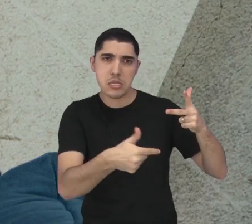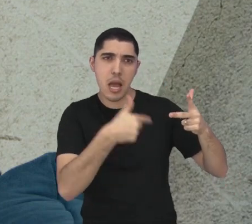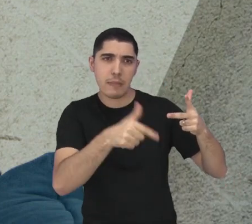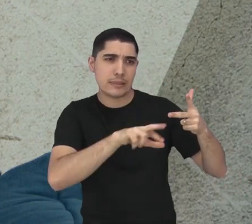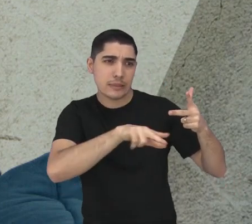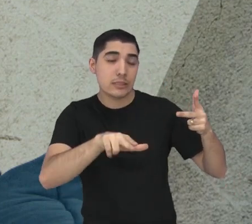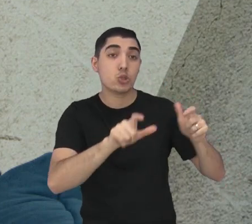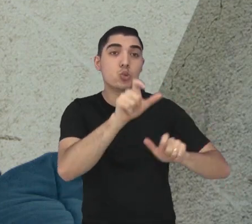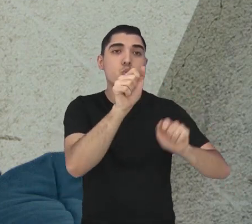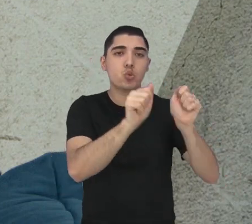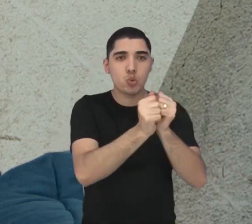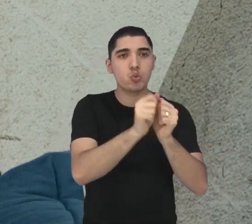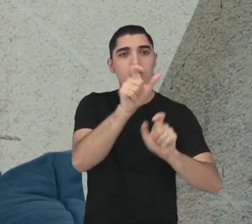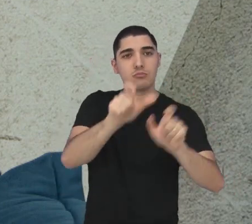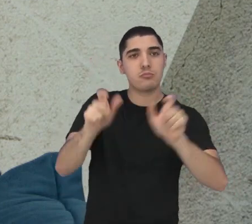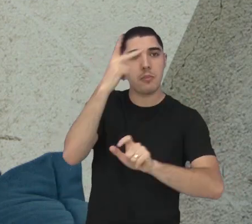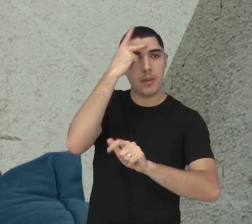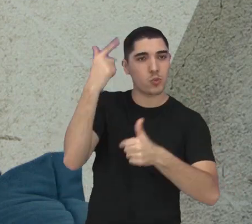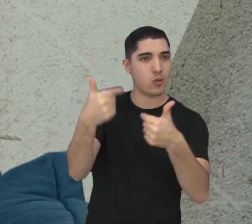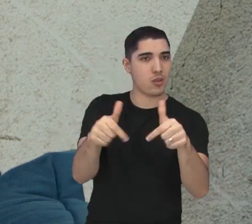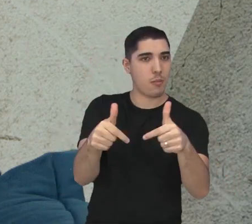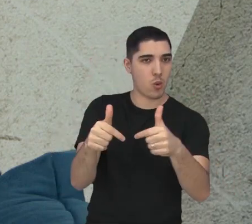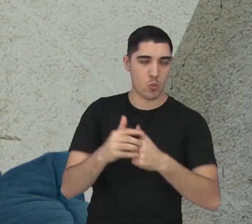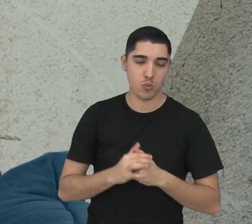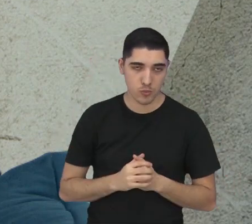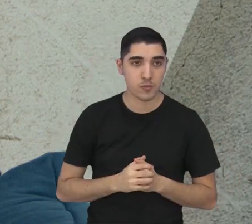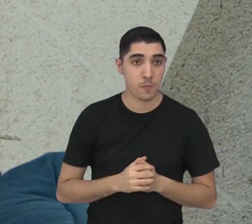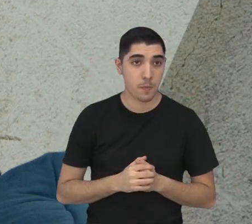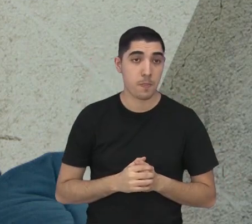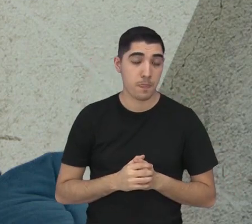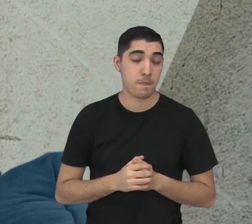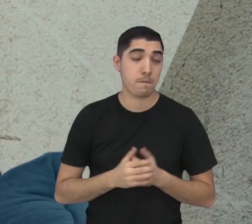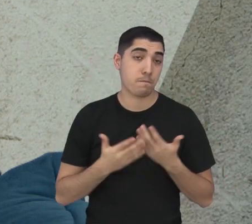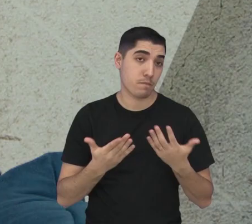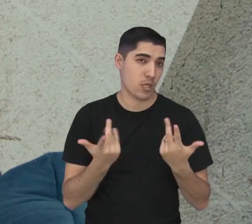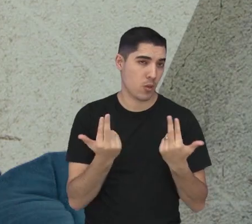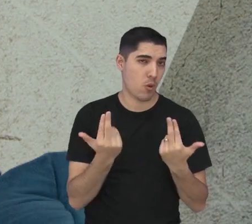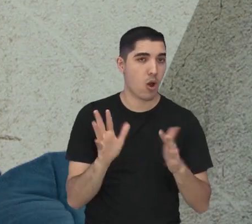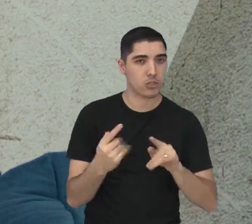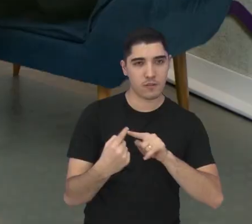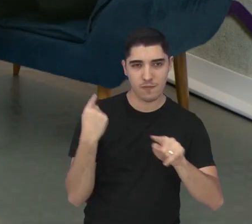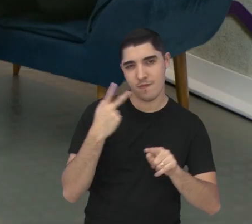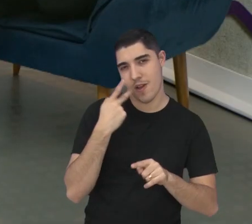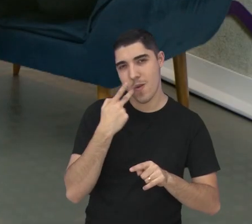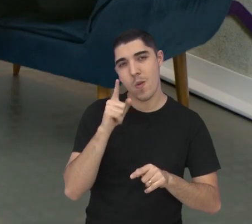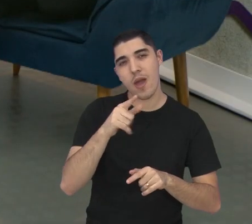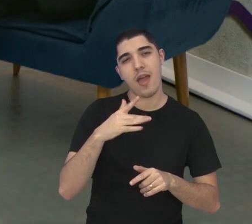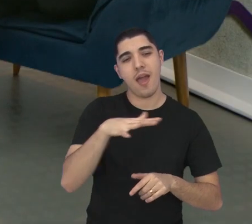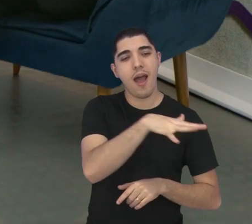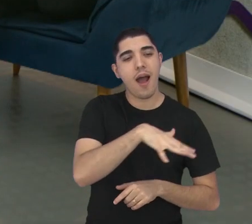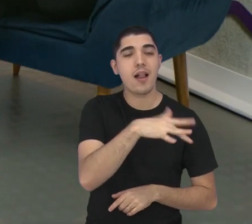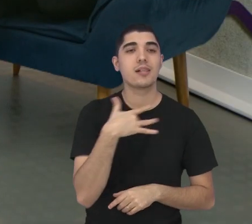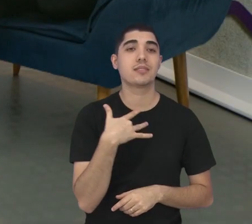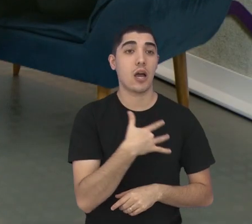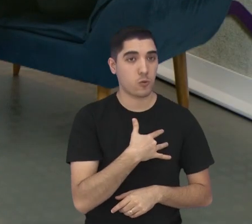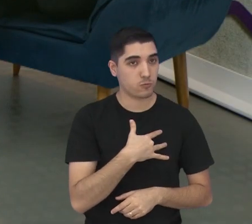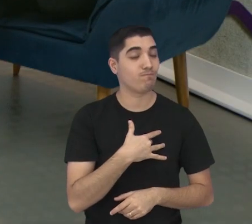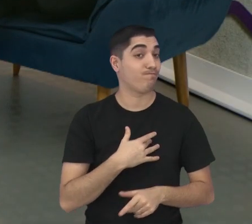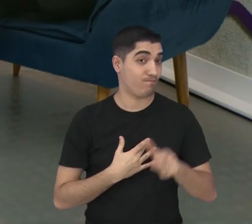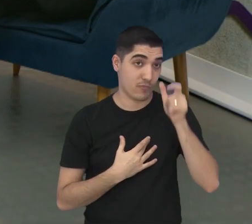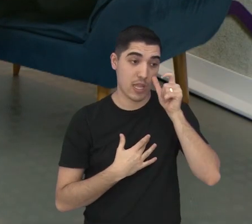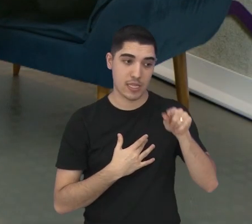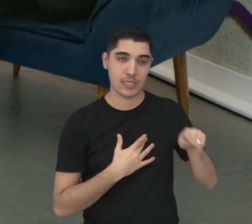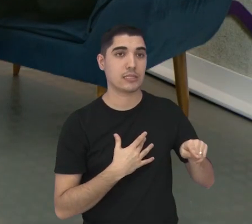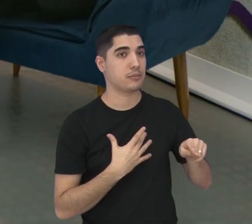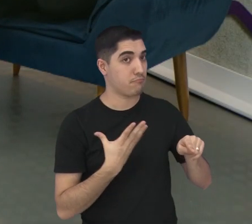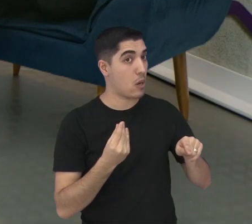desenvolver trabalhos com os trabalhadores dessas empresas. Né? E como foi falado também, a área da saúde é uma